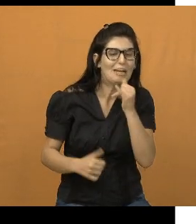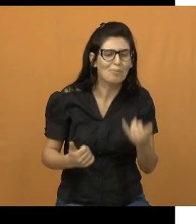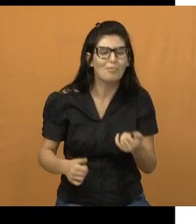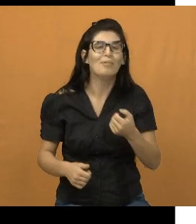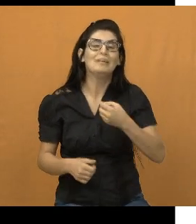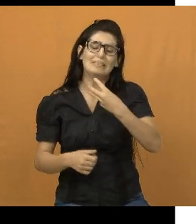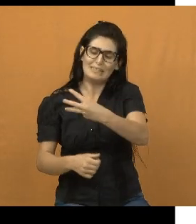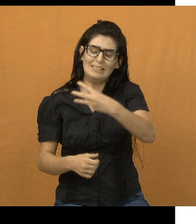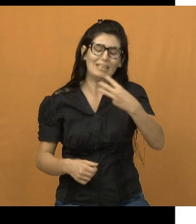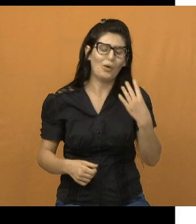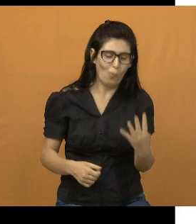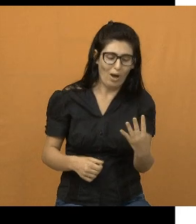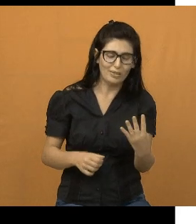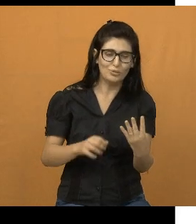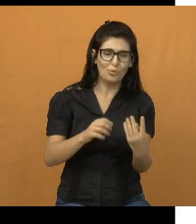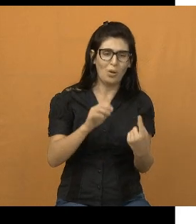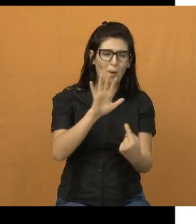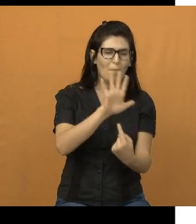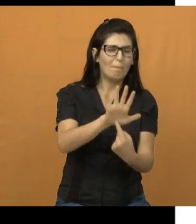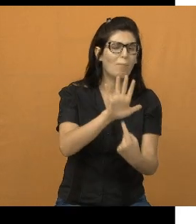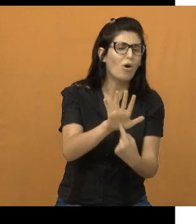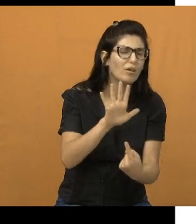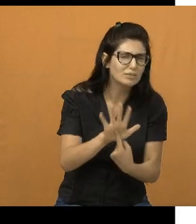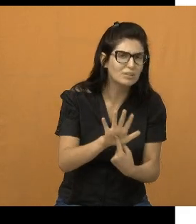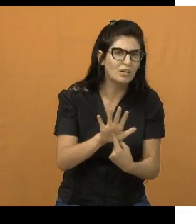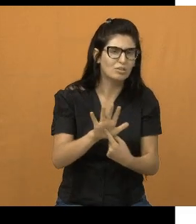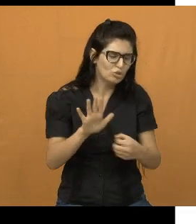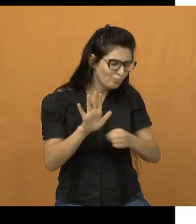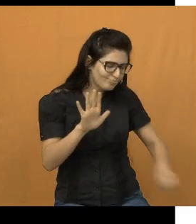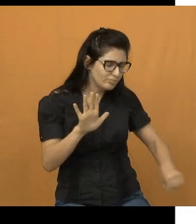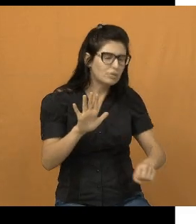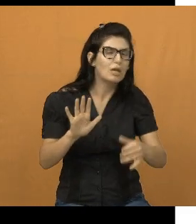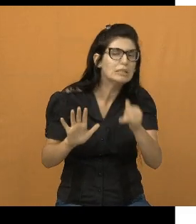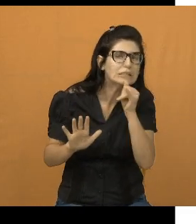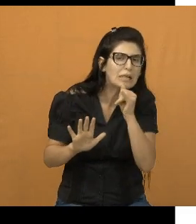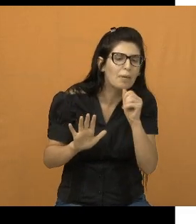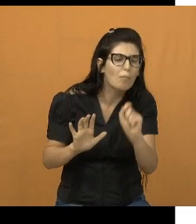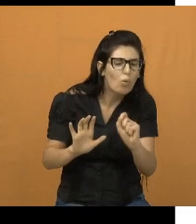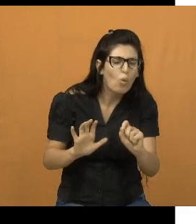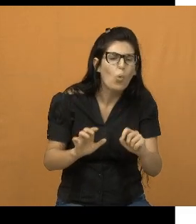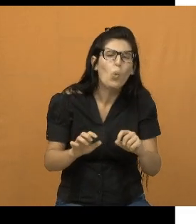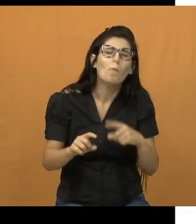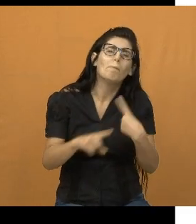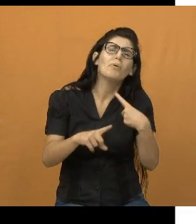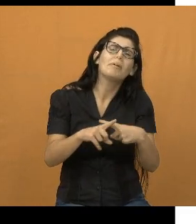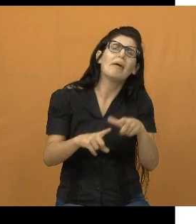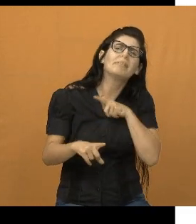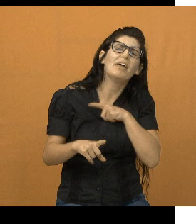34 amostras recolhidas e encaminhadas para a vigilância da raiva,